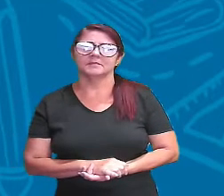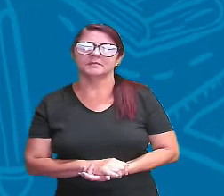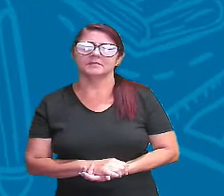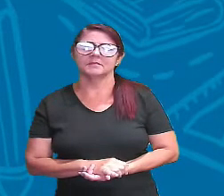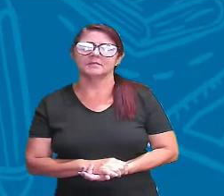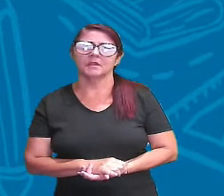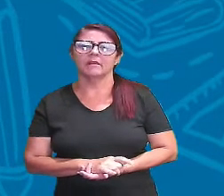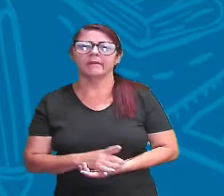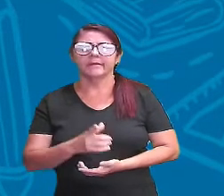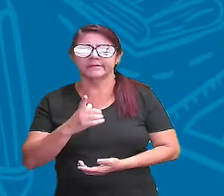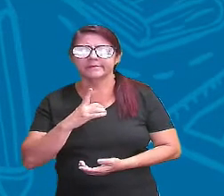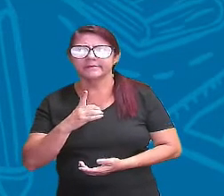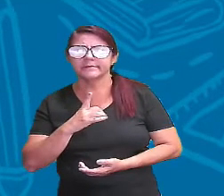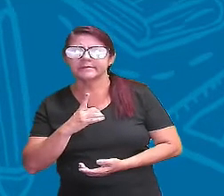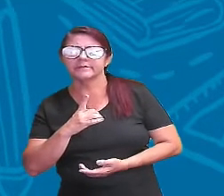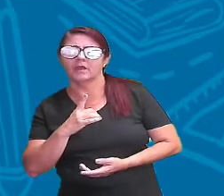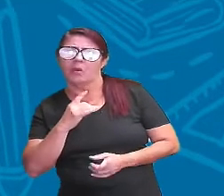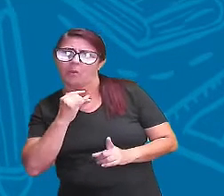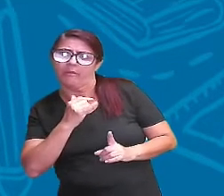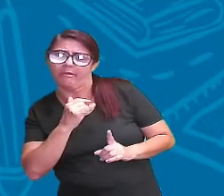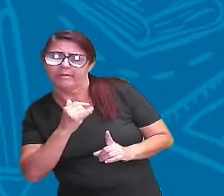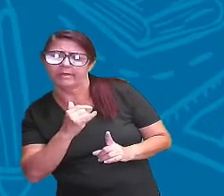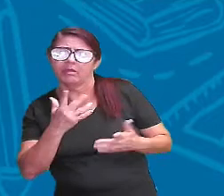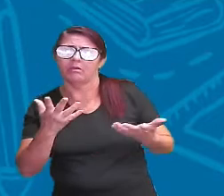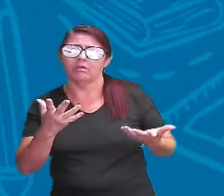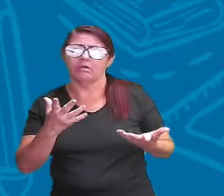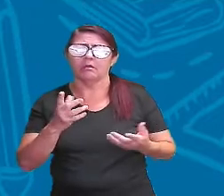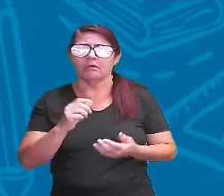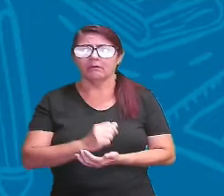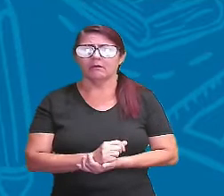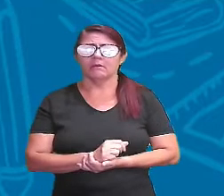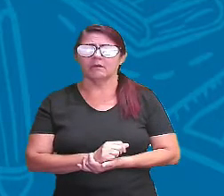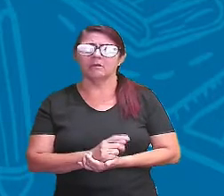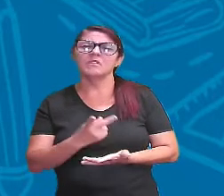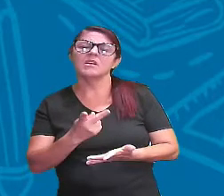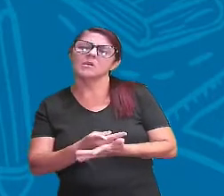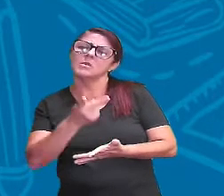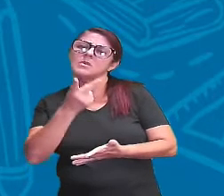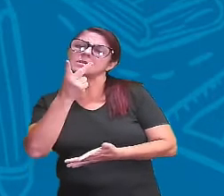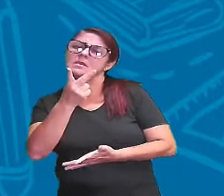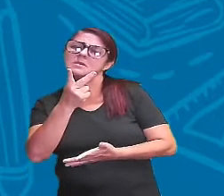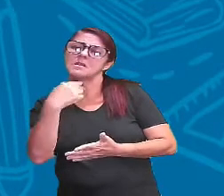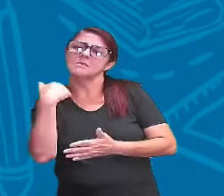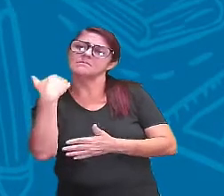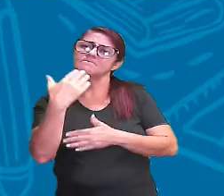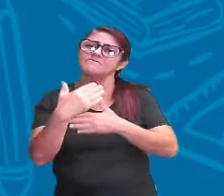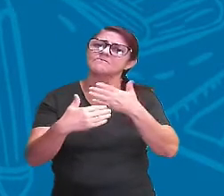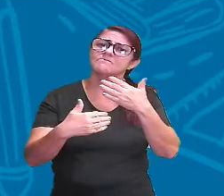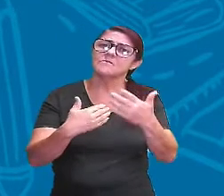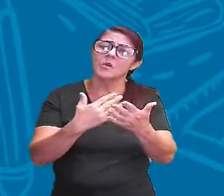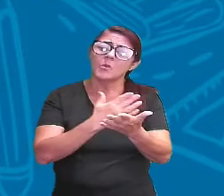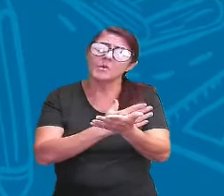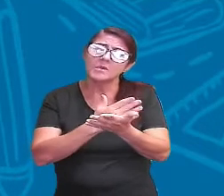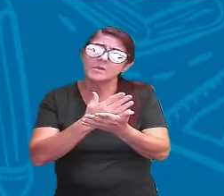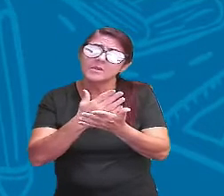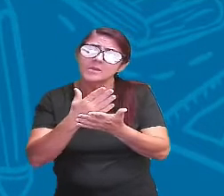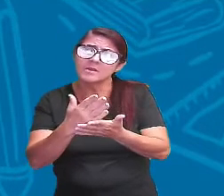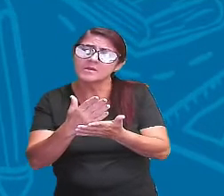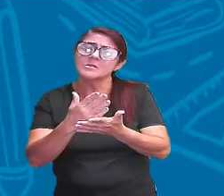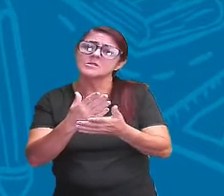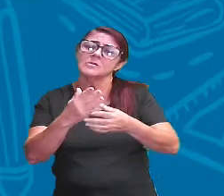E o enredo? O enredo é definido com o que vai acontecendo. É o início, tem que